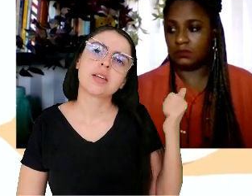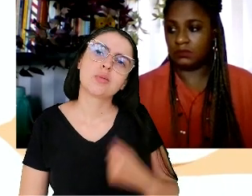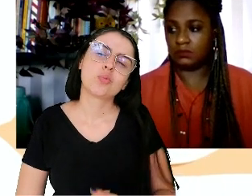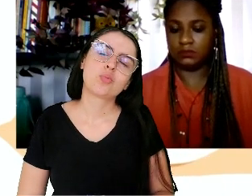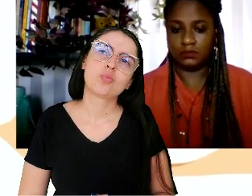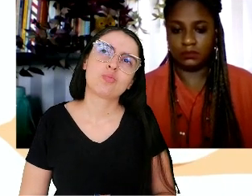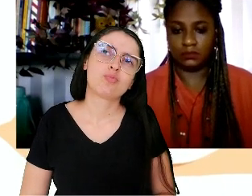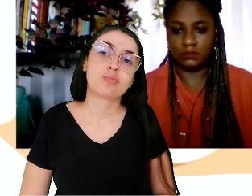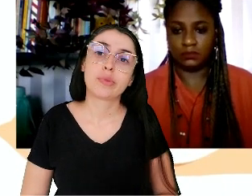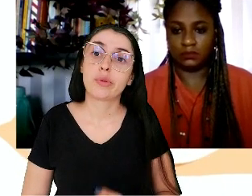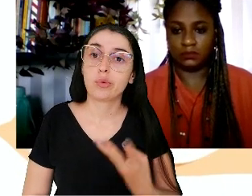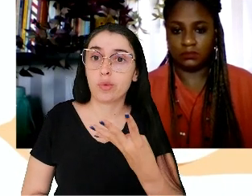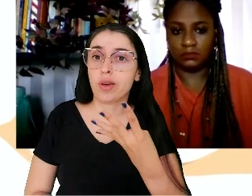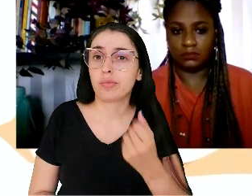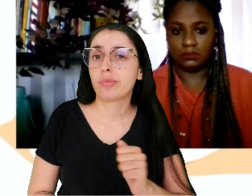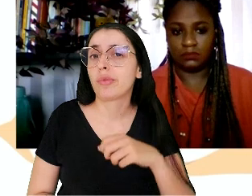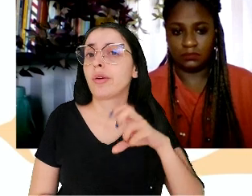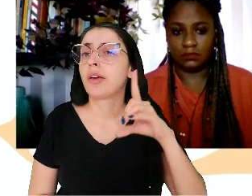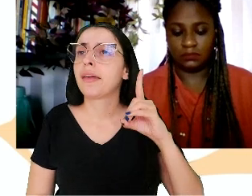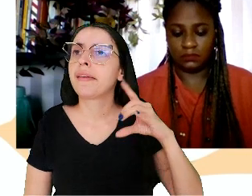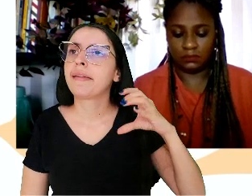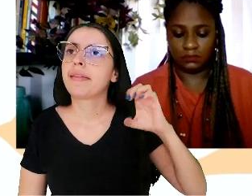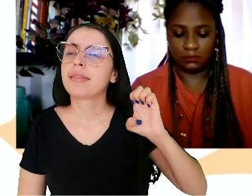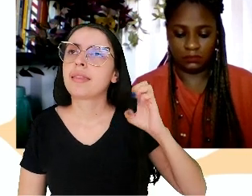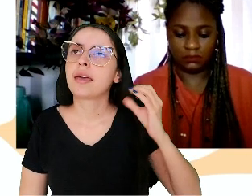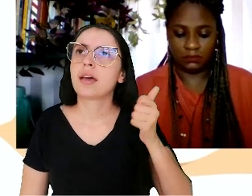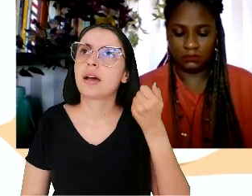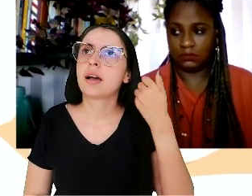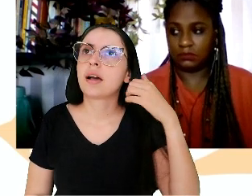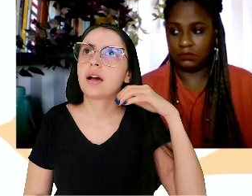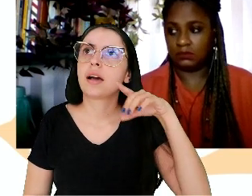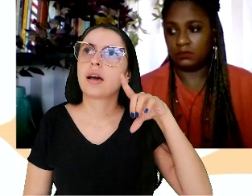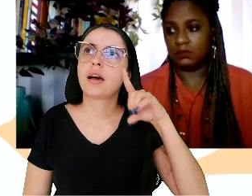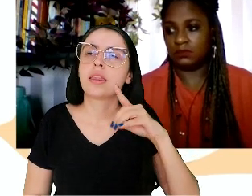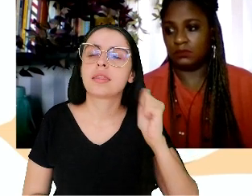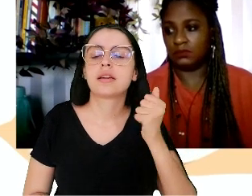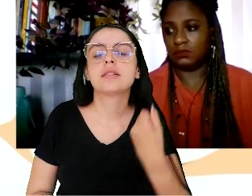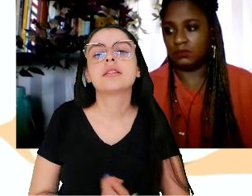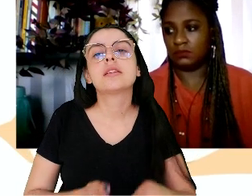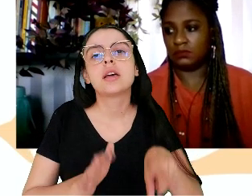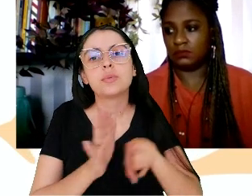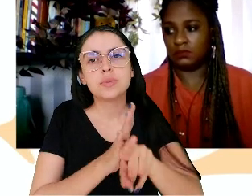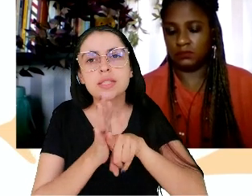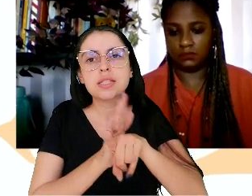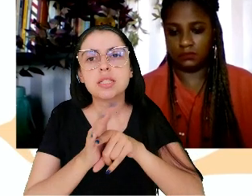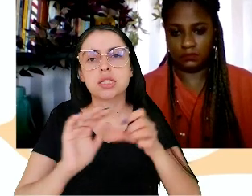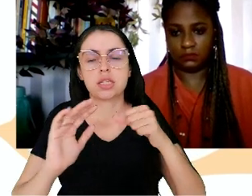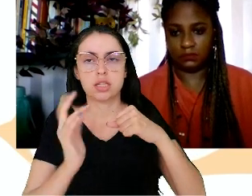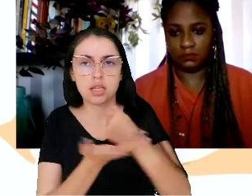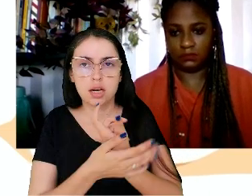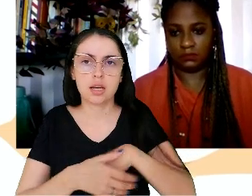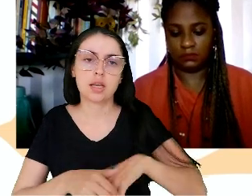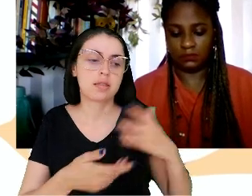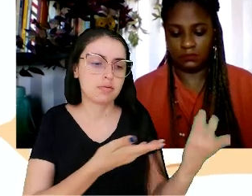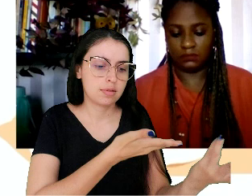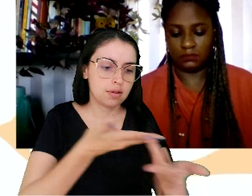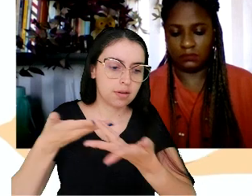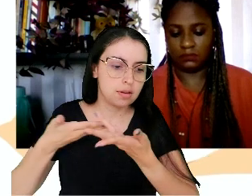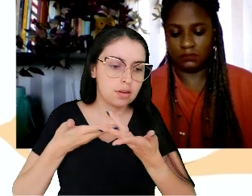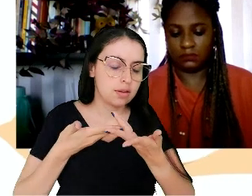há 4 décadas atrás. Essa pesquisa também, na questão da pandemia,